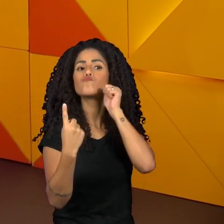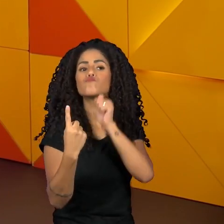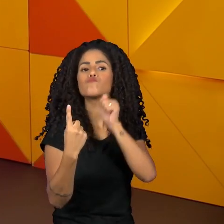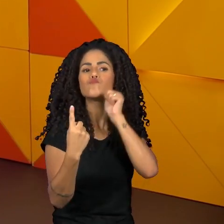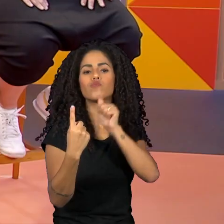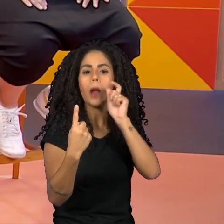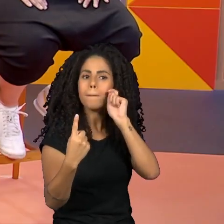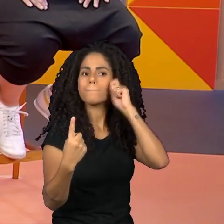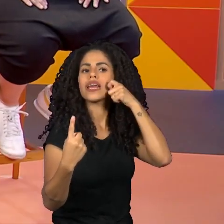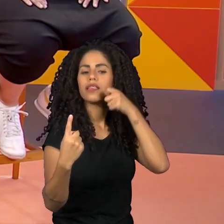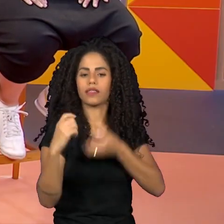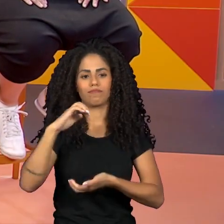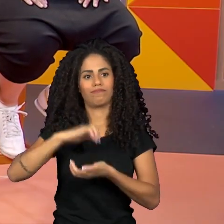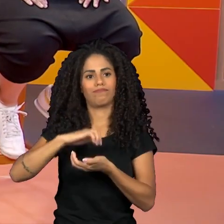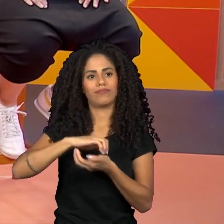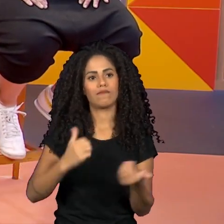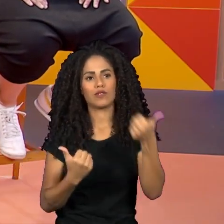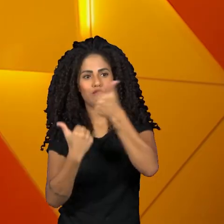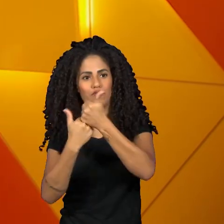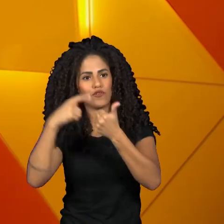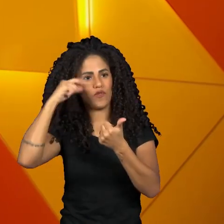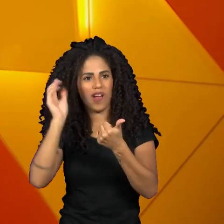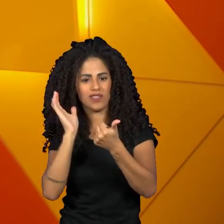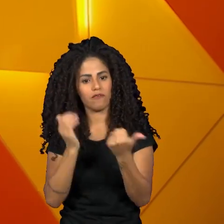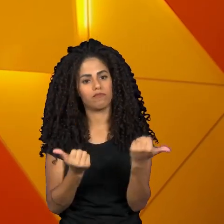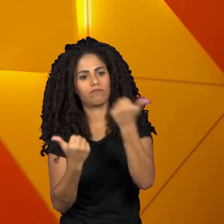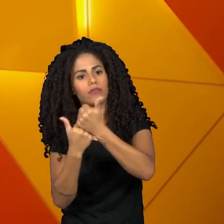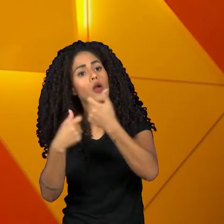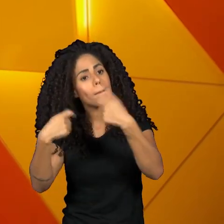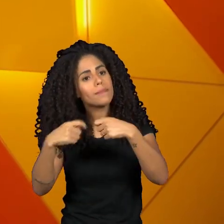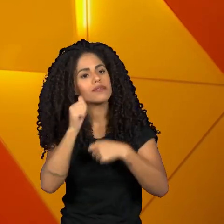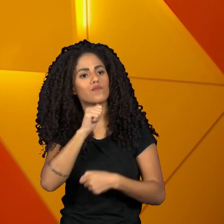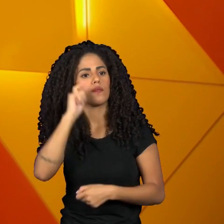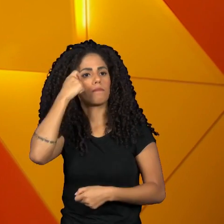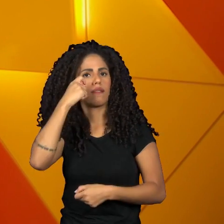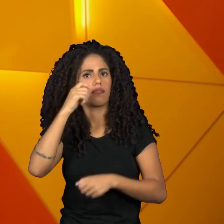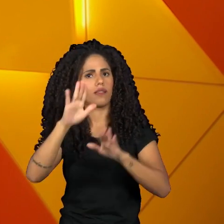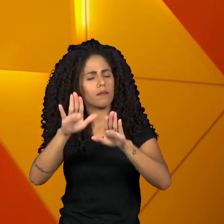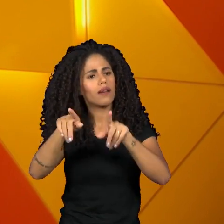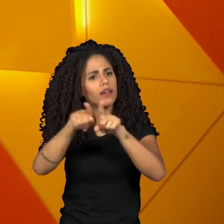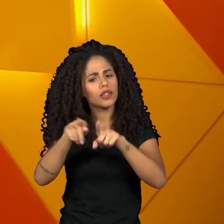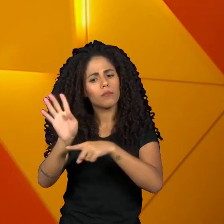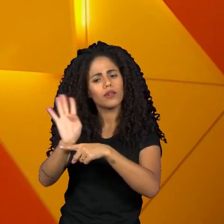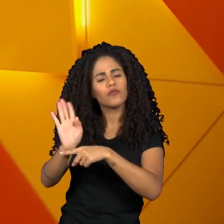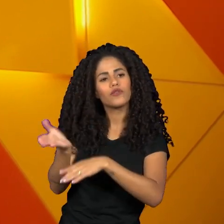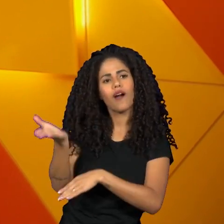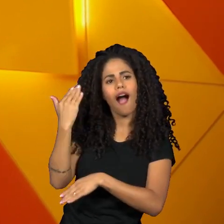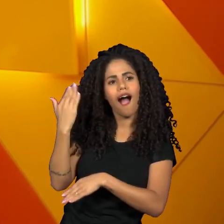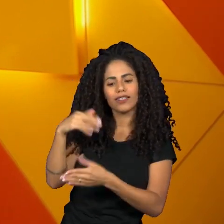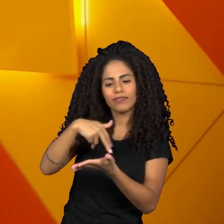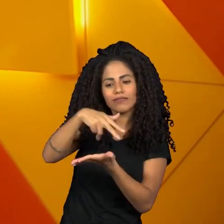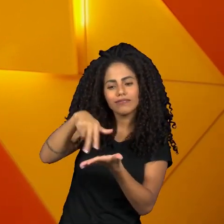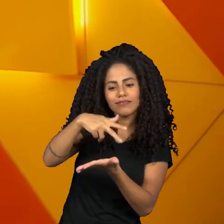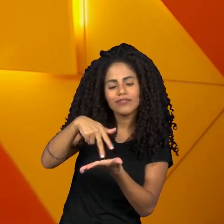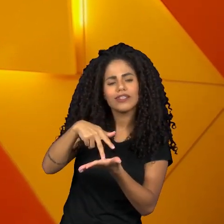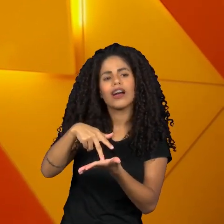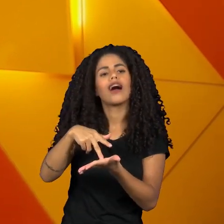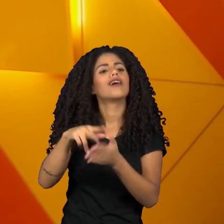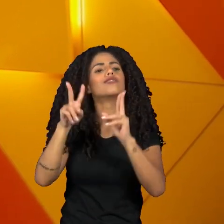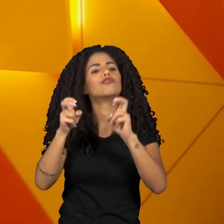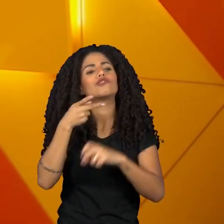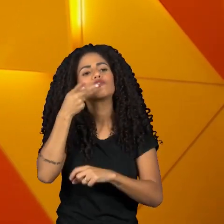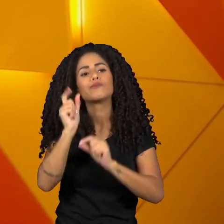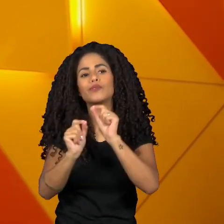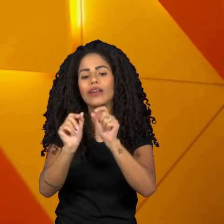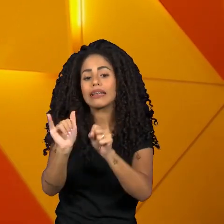do Supremo Federal. Agora, Juninho, uma percepção que eu tive, principalmente no VT anterior, de dança, que falou de